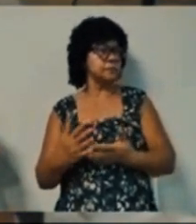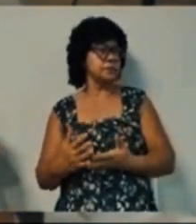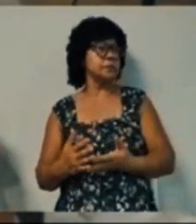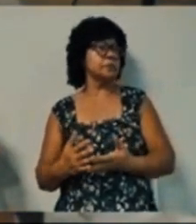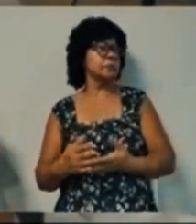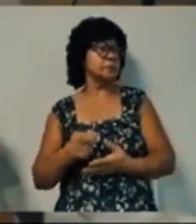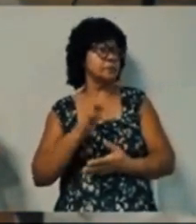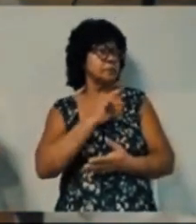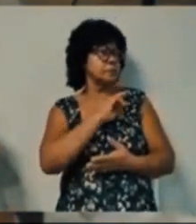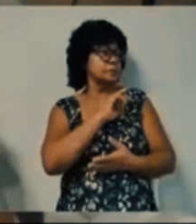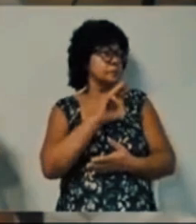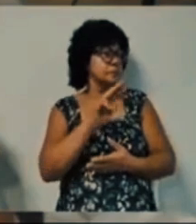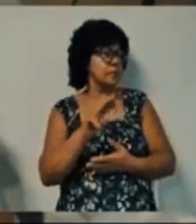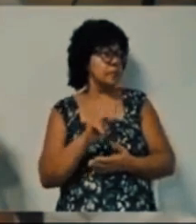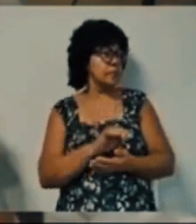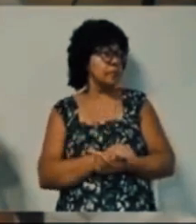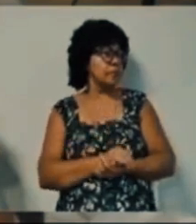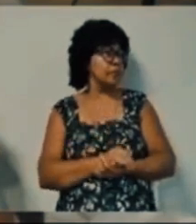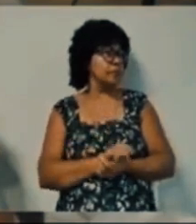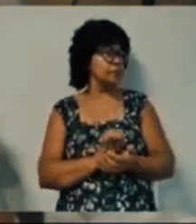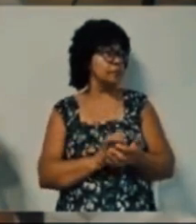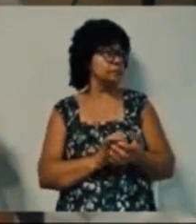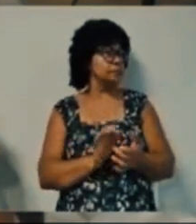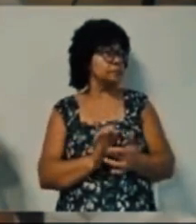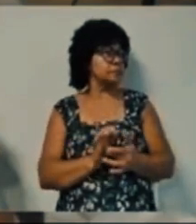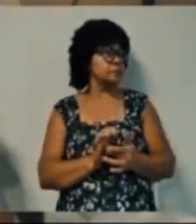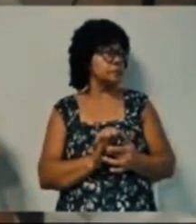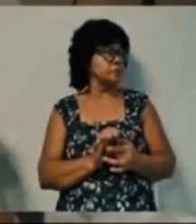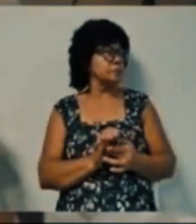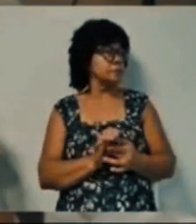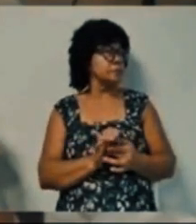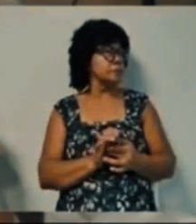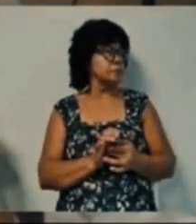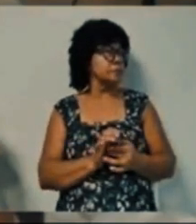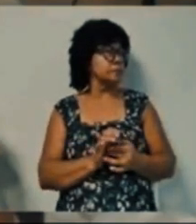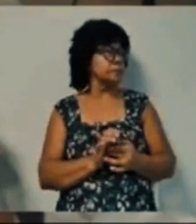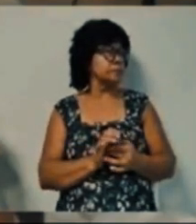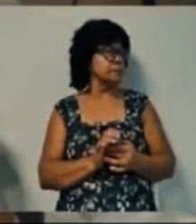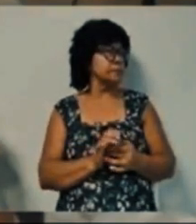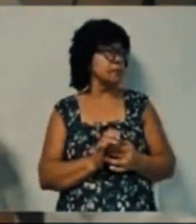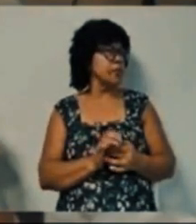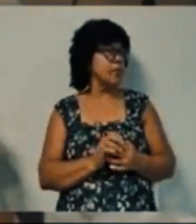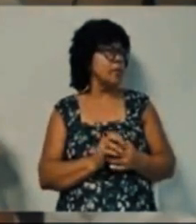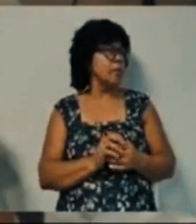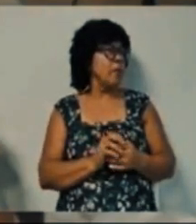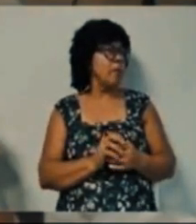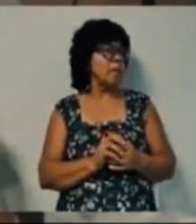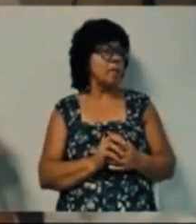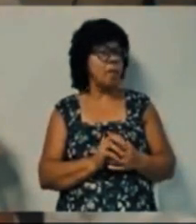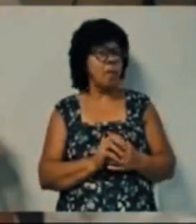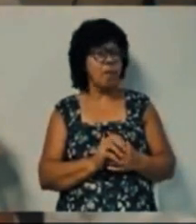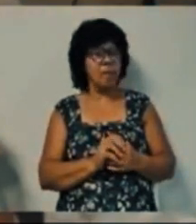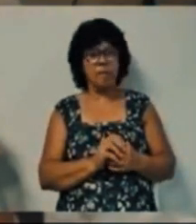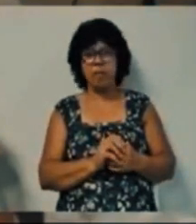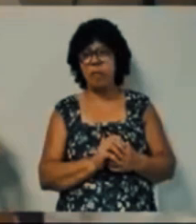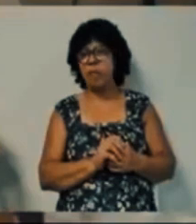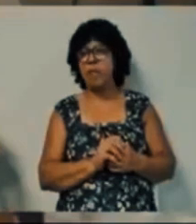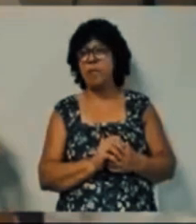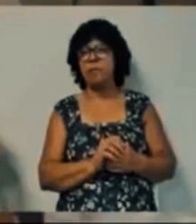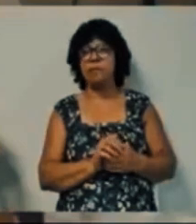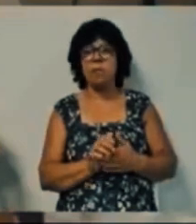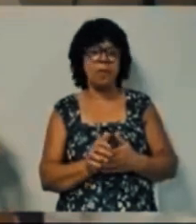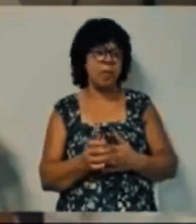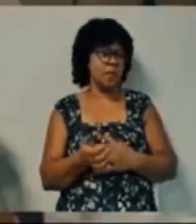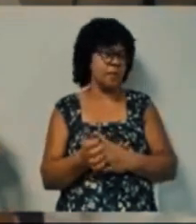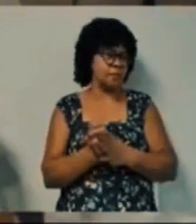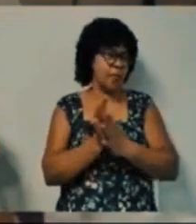Teu nome, Jesus. Do Teu nome, Senhor. Quantos podem glorificar o nome do Senhor Jesus? Por